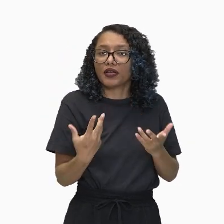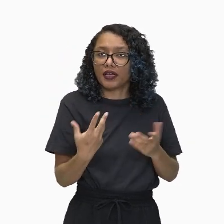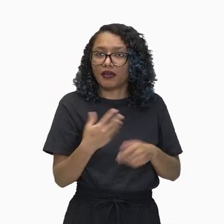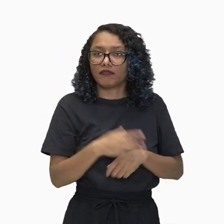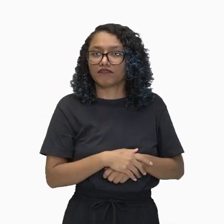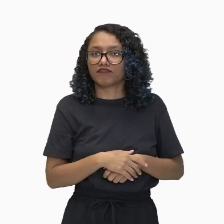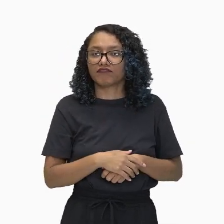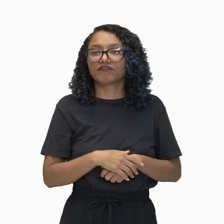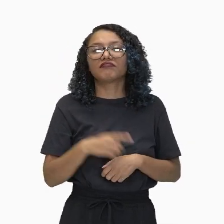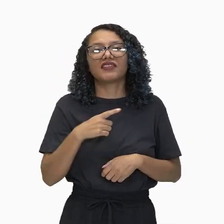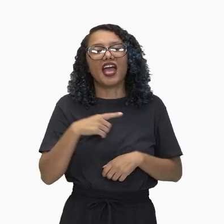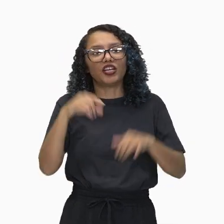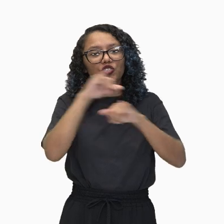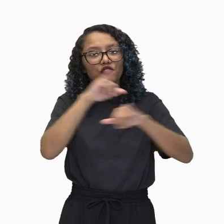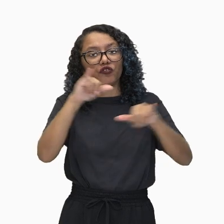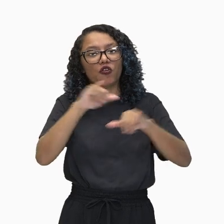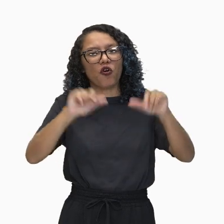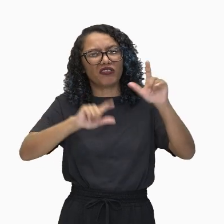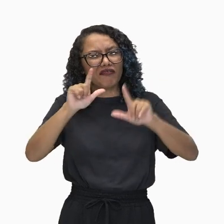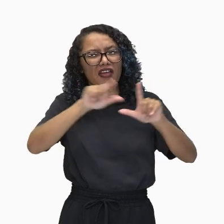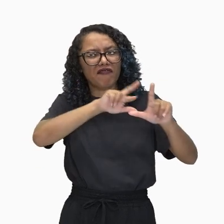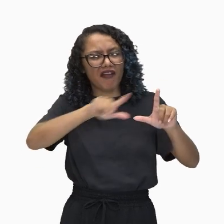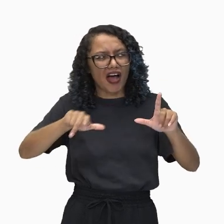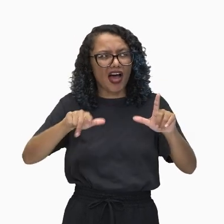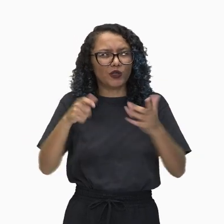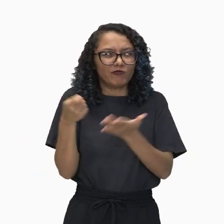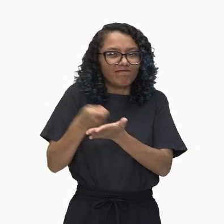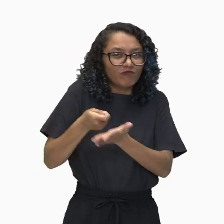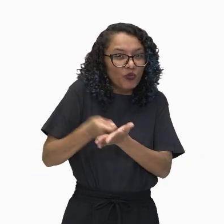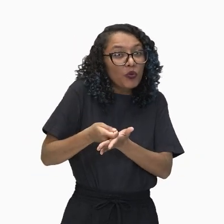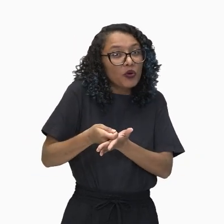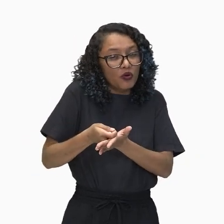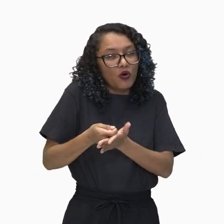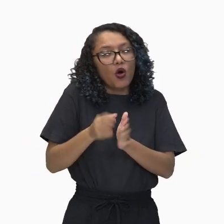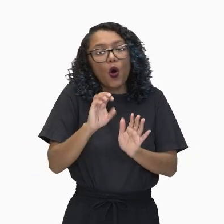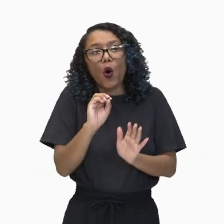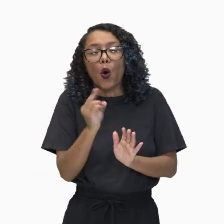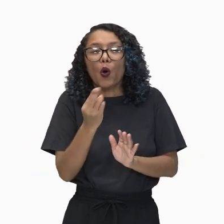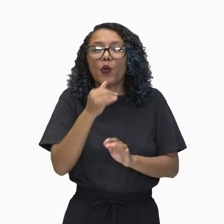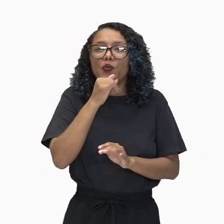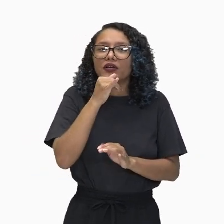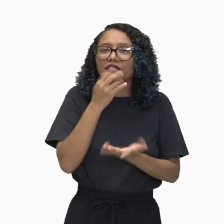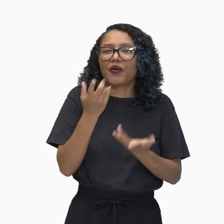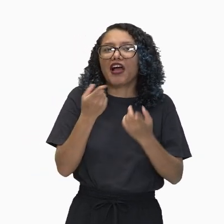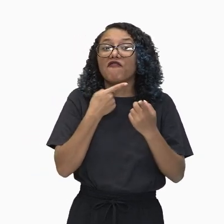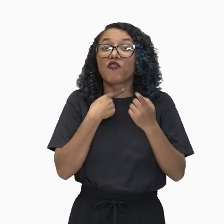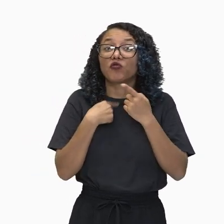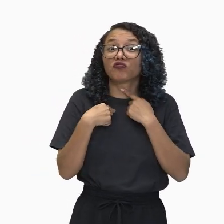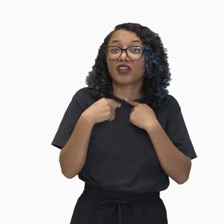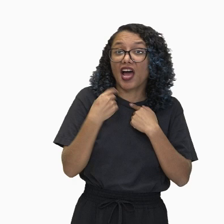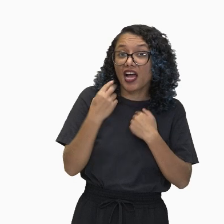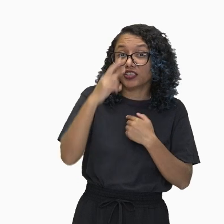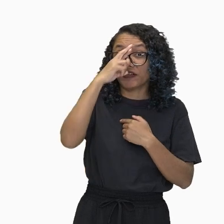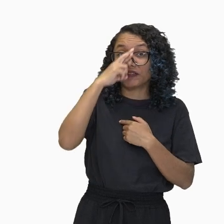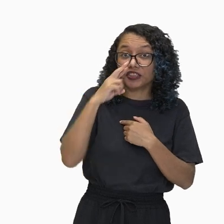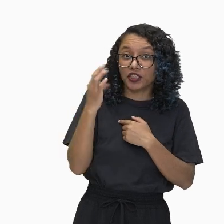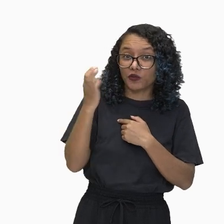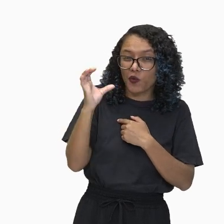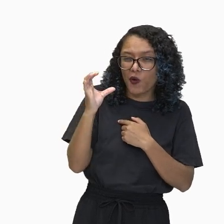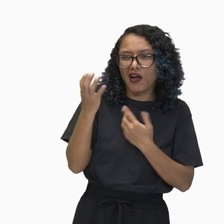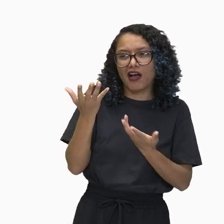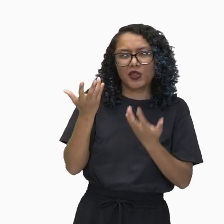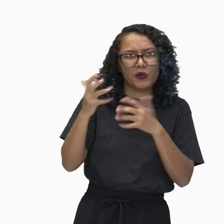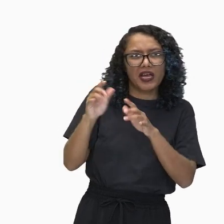na mídia? Ou talvez aquela sua vontade de tomar a Coca-Cola, que nem estava com tanta vontade